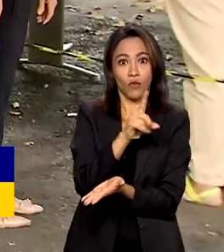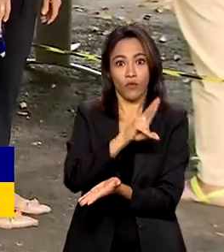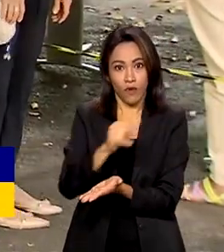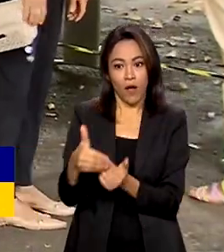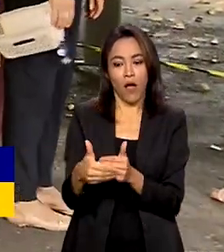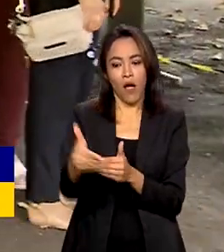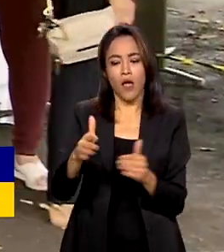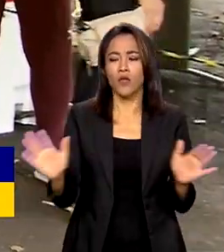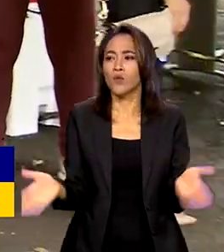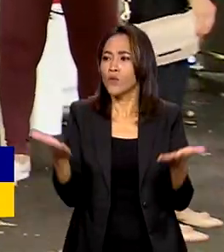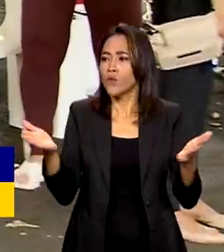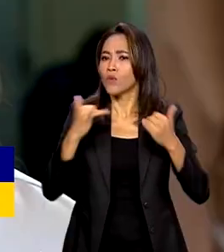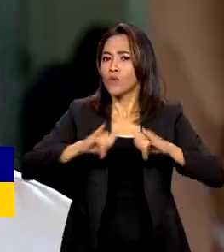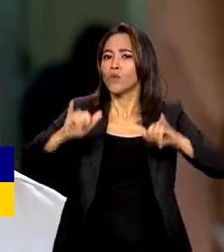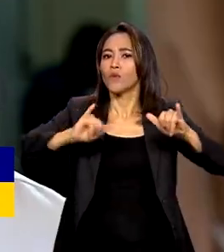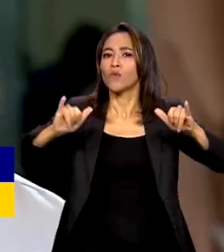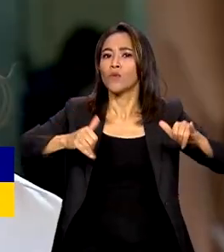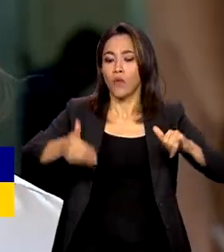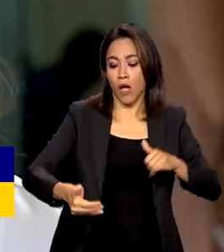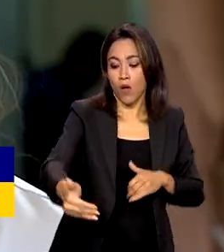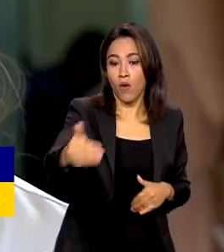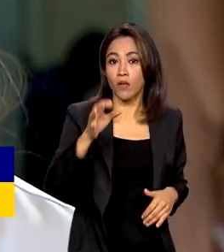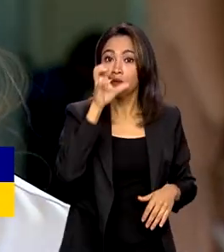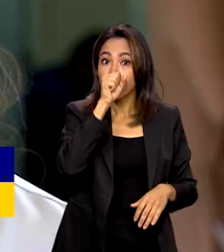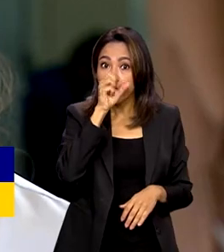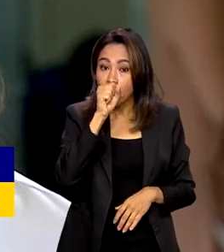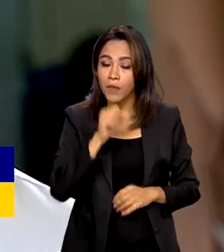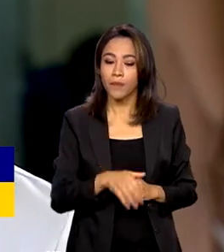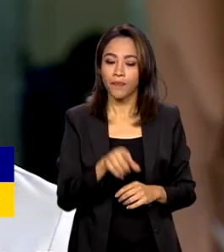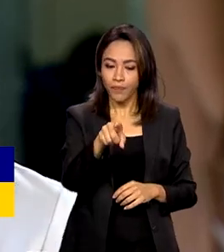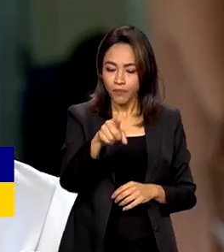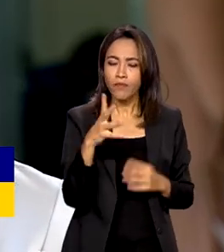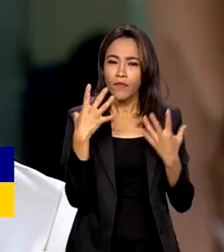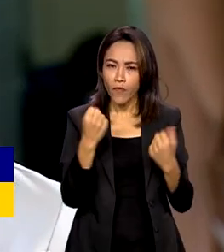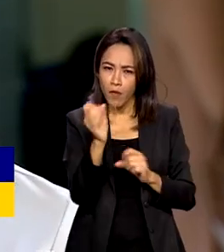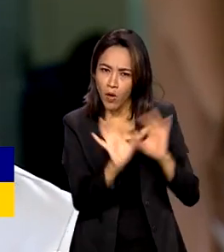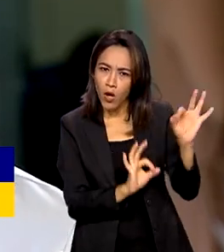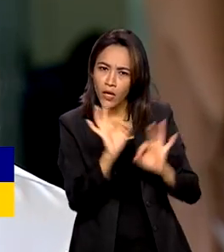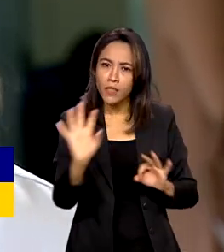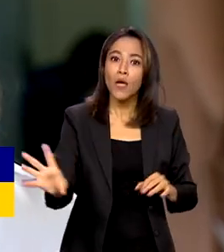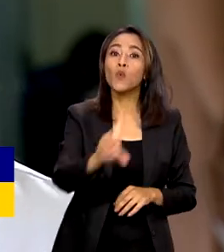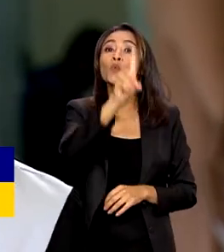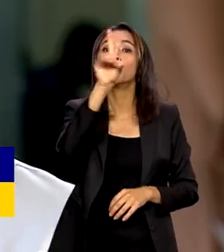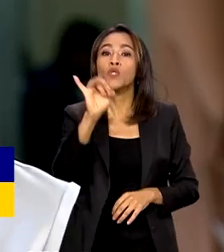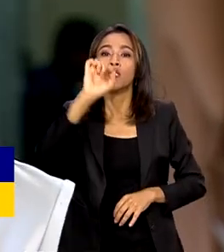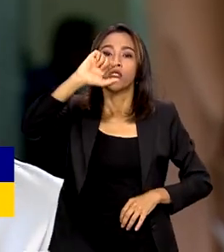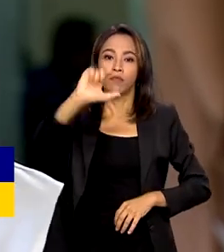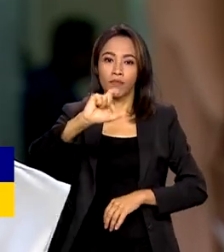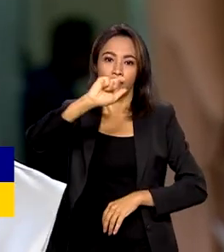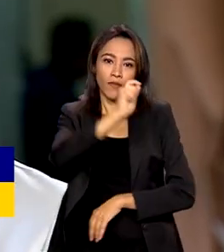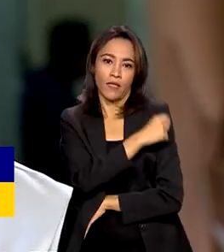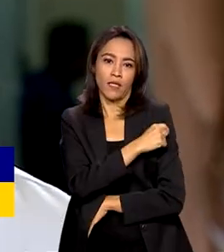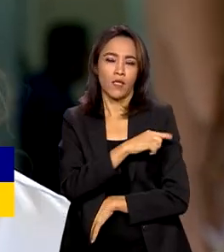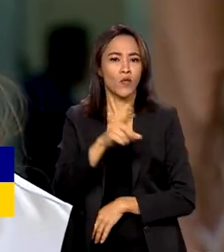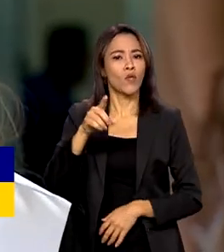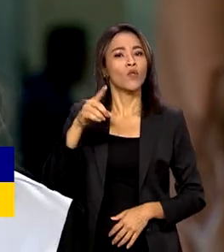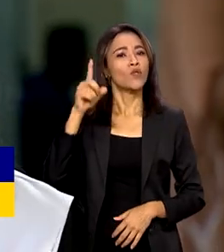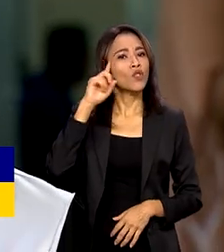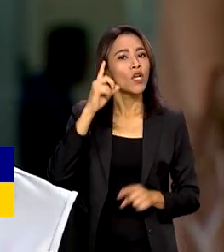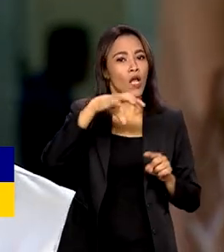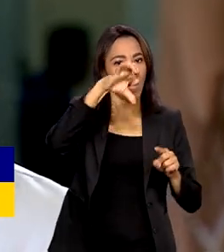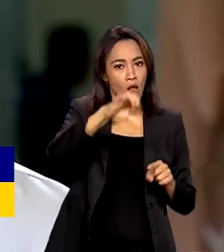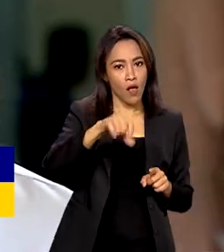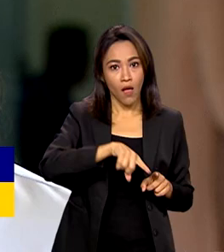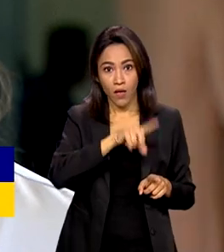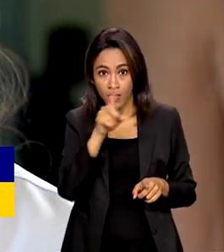ação no próximo sábado. Estaremos fazendo o dia D. Aqui, pelo menos na nossa unidade, vai ser de 9 a 5 e todo mundo vai